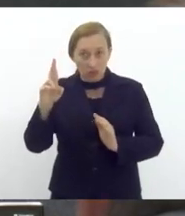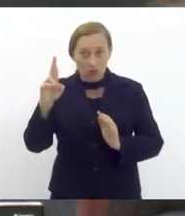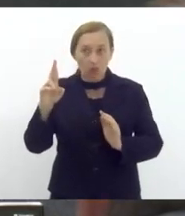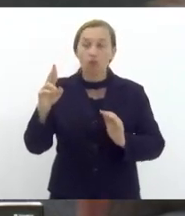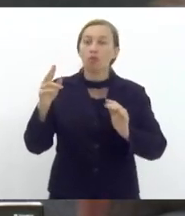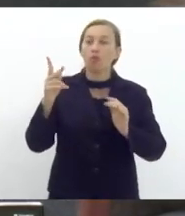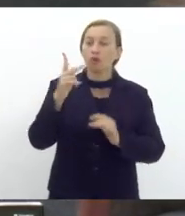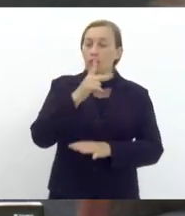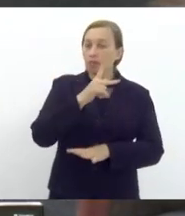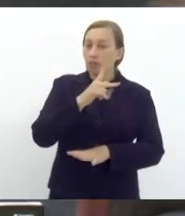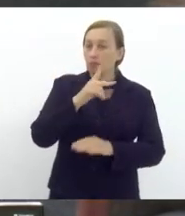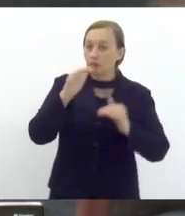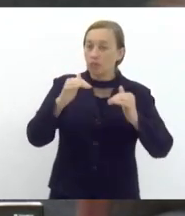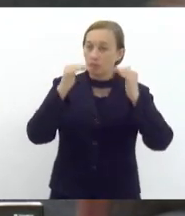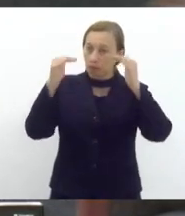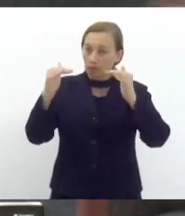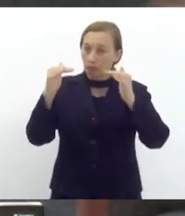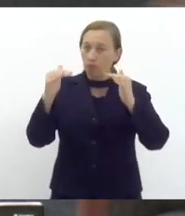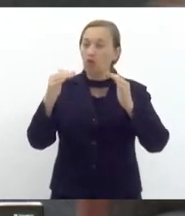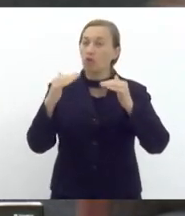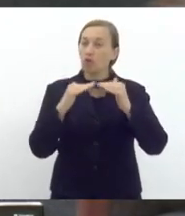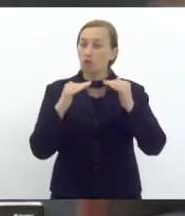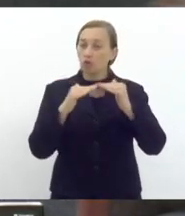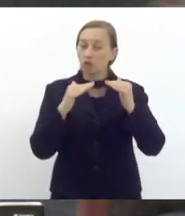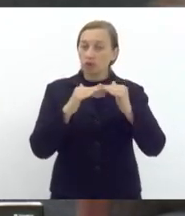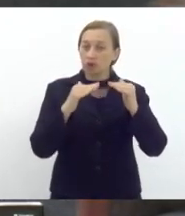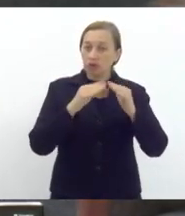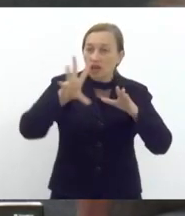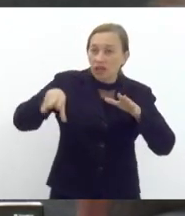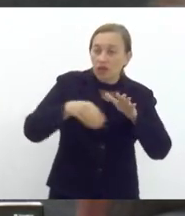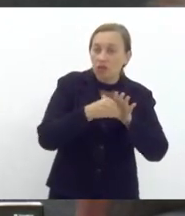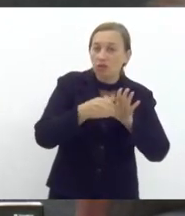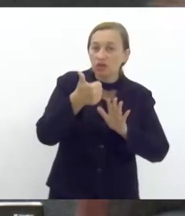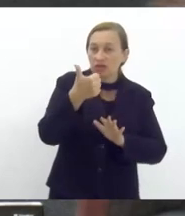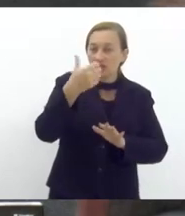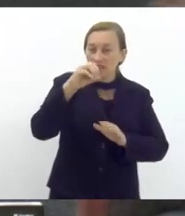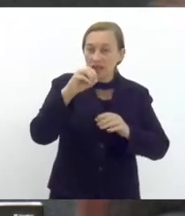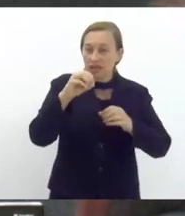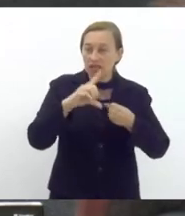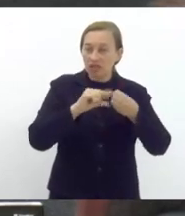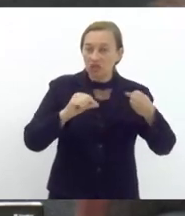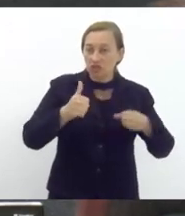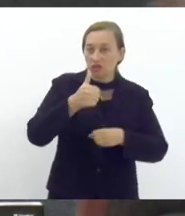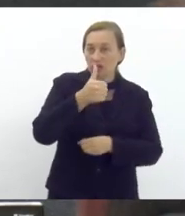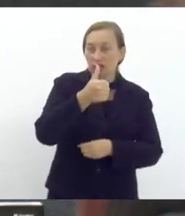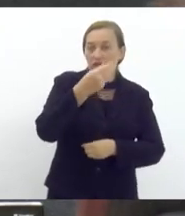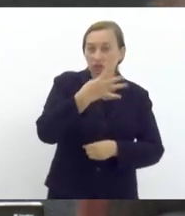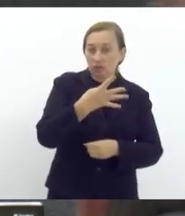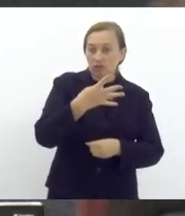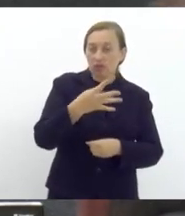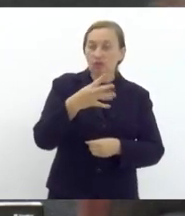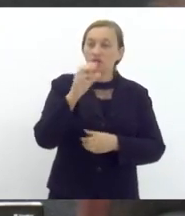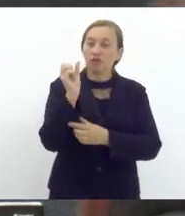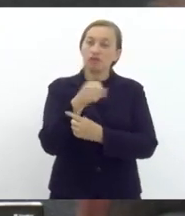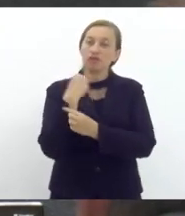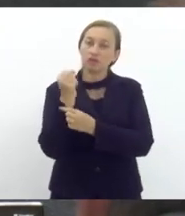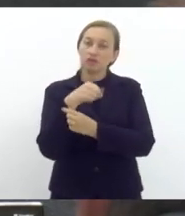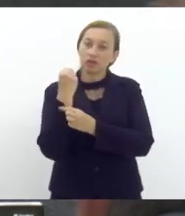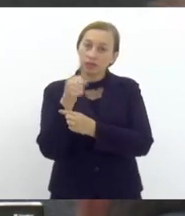concordar é incluir no item 10 do Artigo 14 o fisioterapeuta que ele botou